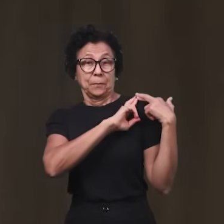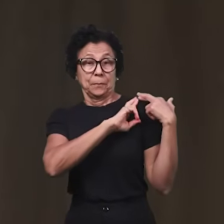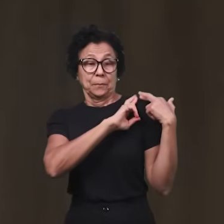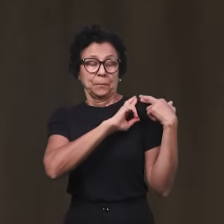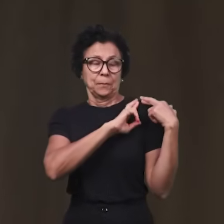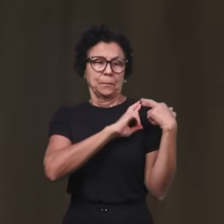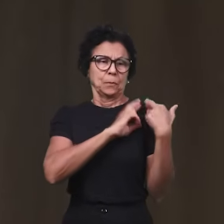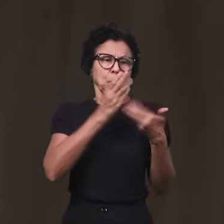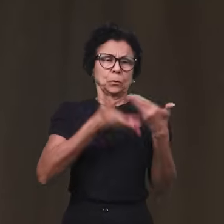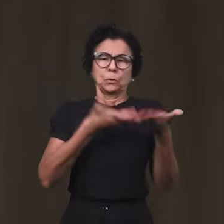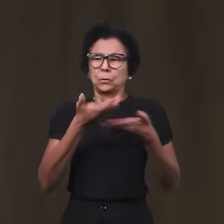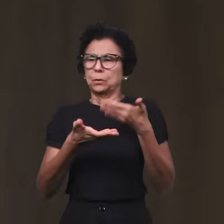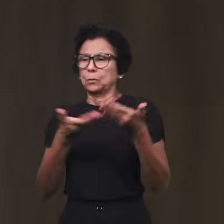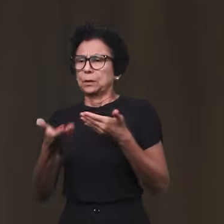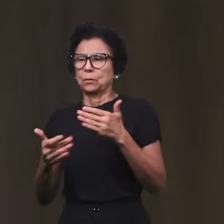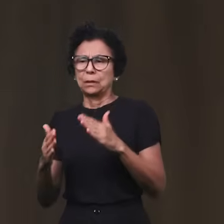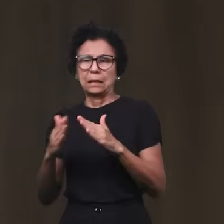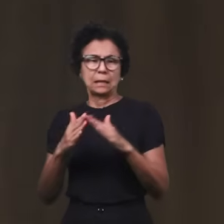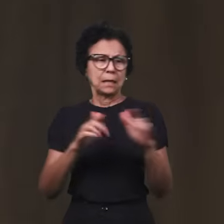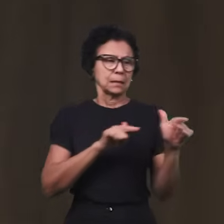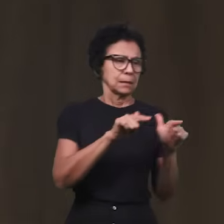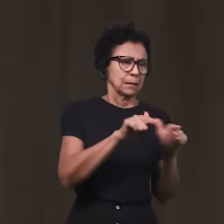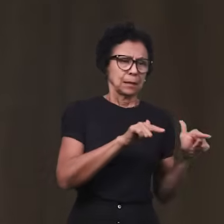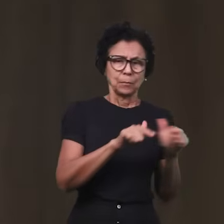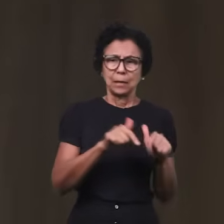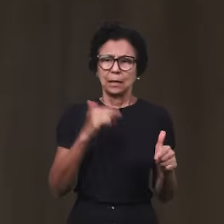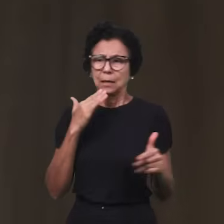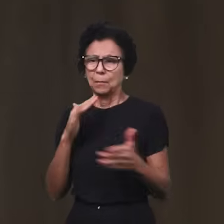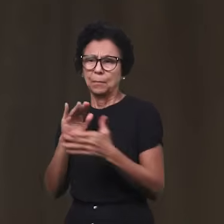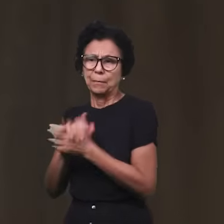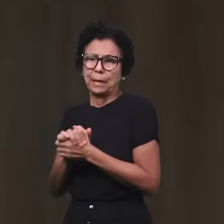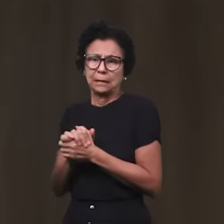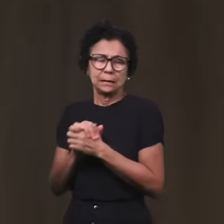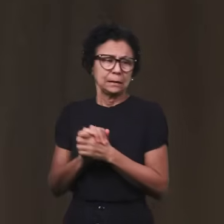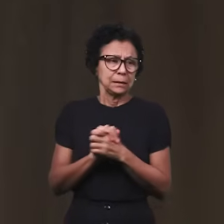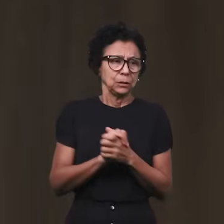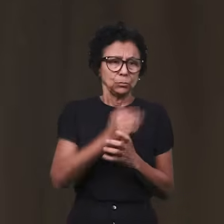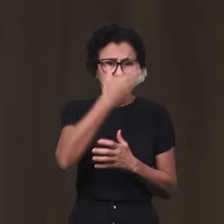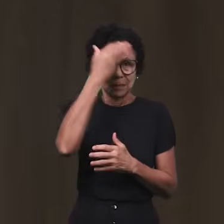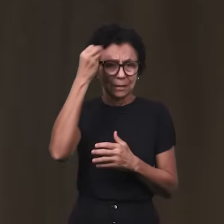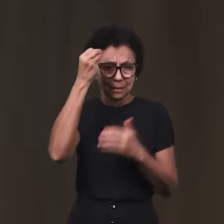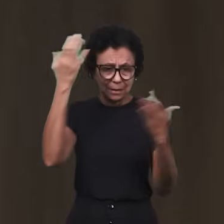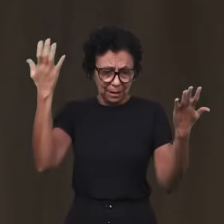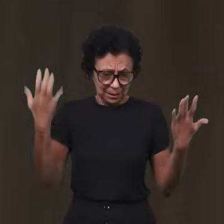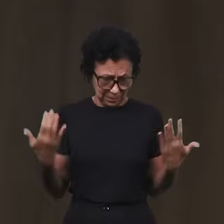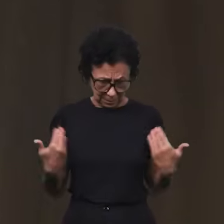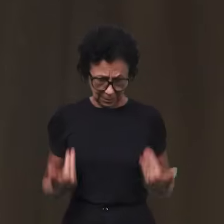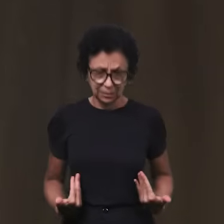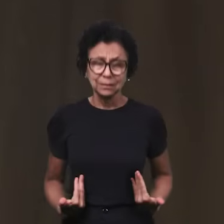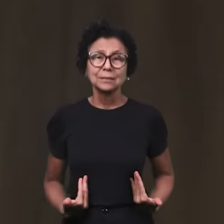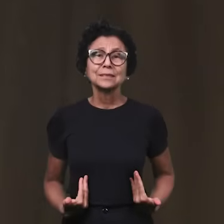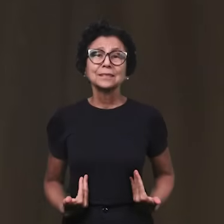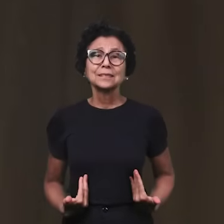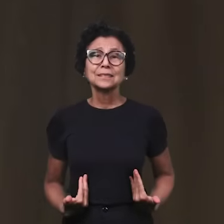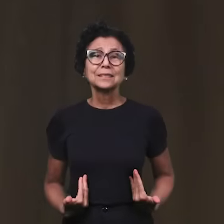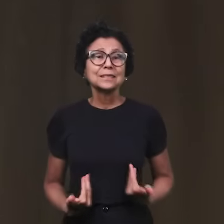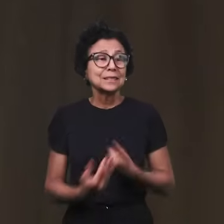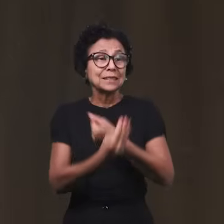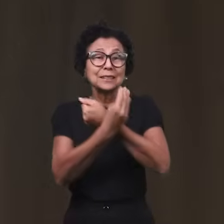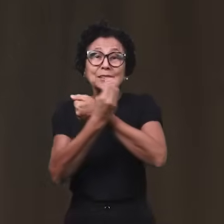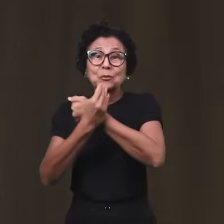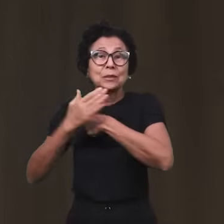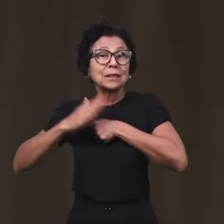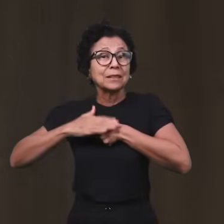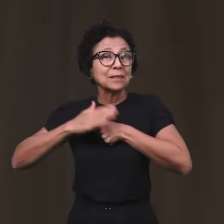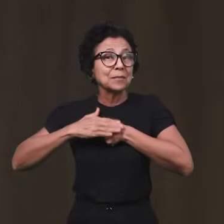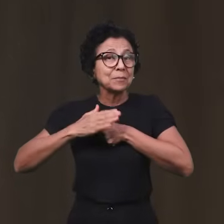a se doar tanto para o lar, para o cuidado da casa, para o trabalho, para o marido, e vai deixando de lado o seu próprio cuidado, né? Vai